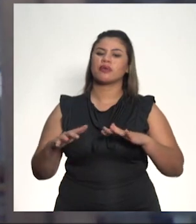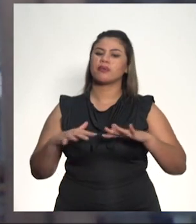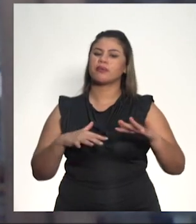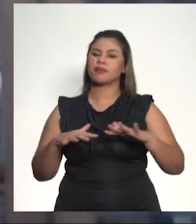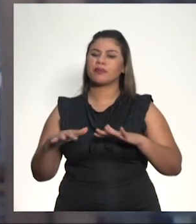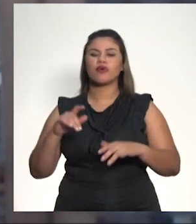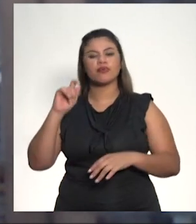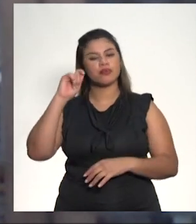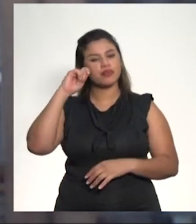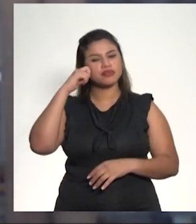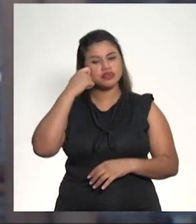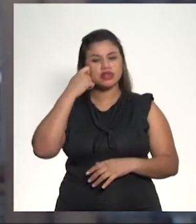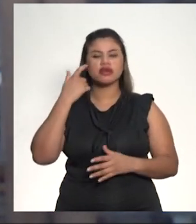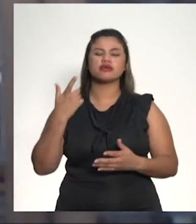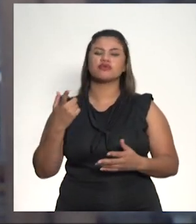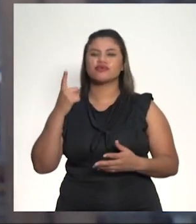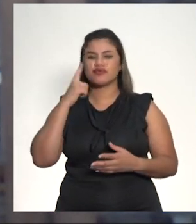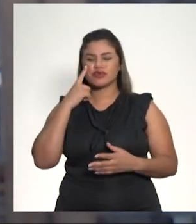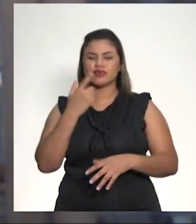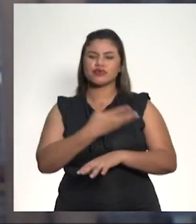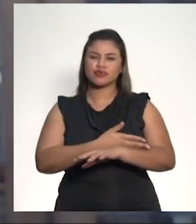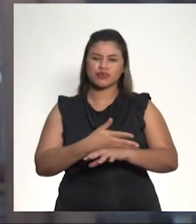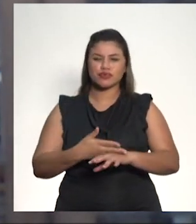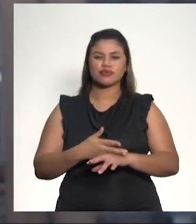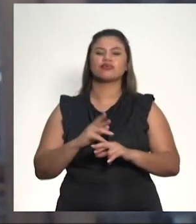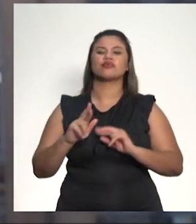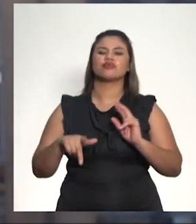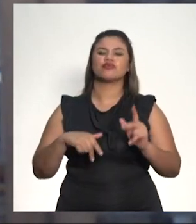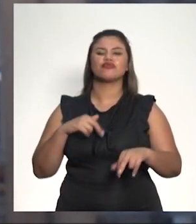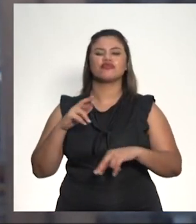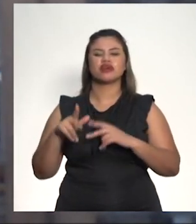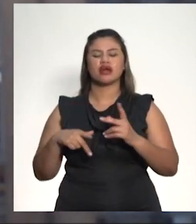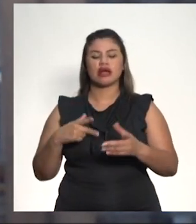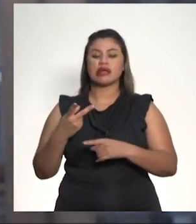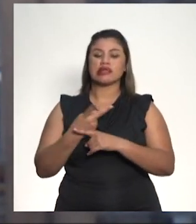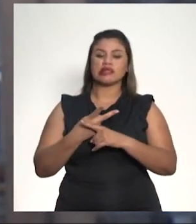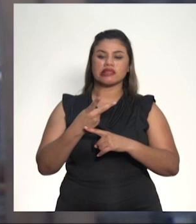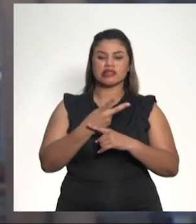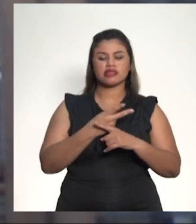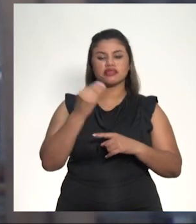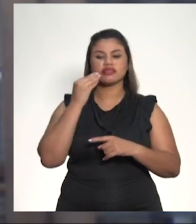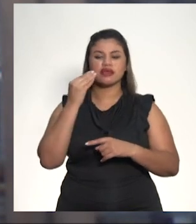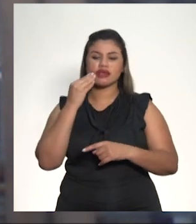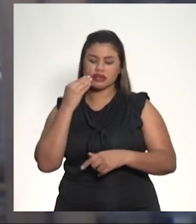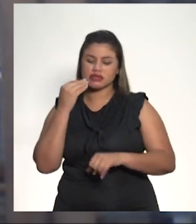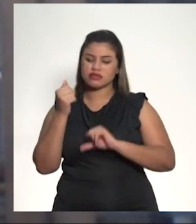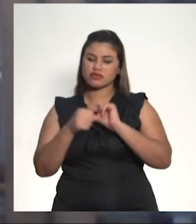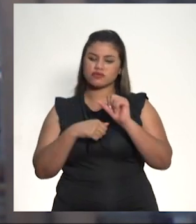movimento negro, né? São movimentos tradicionais que buscam transformações sociais.